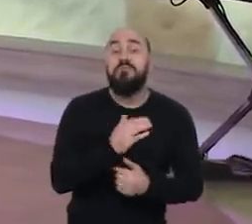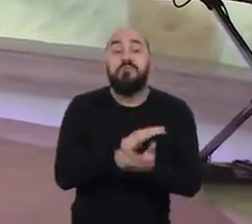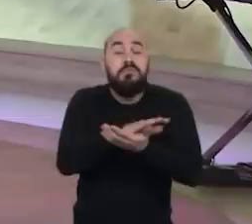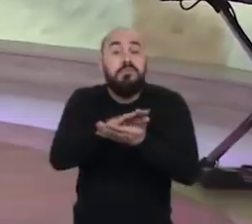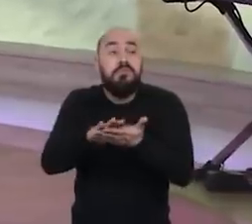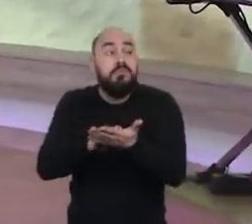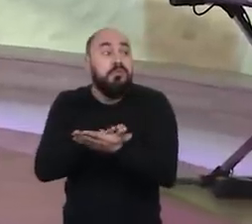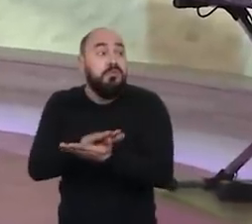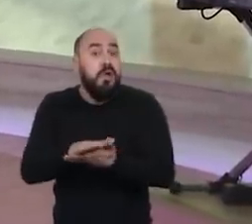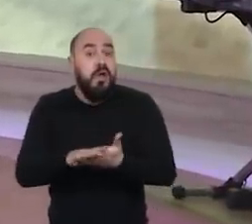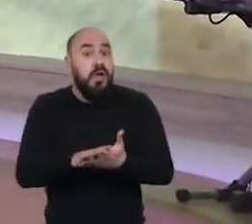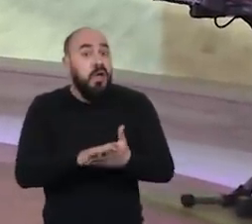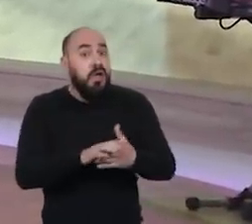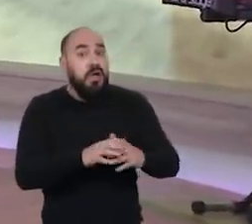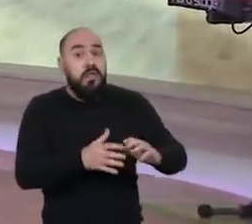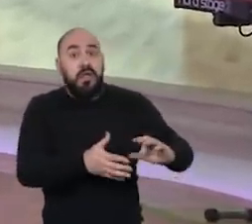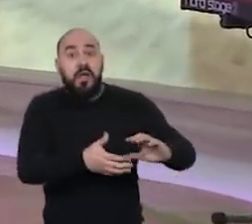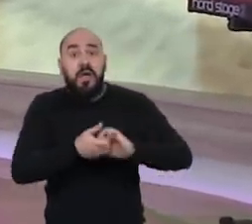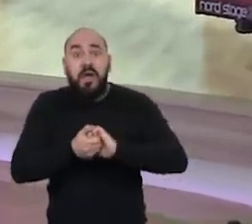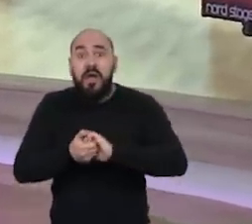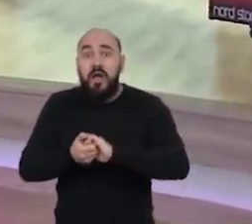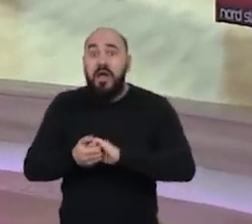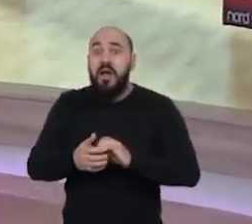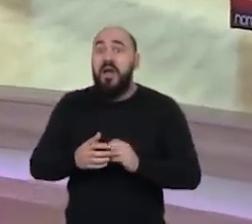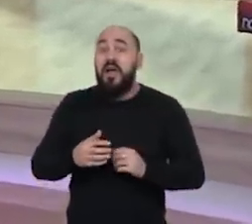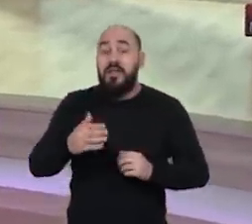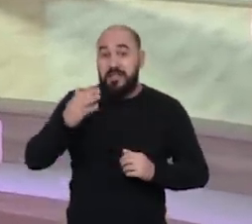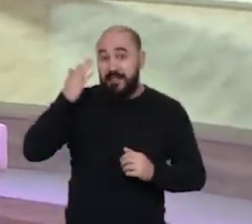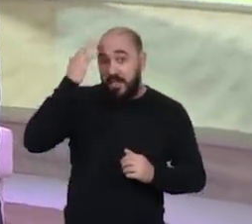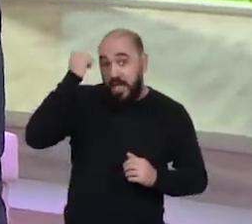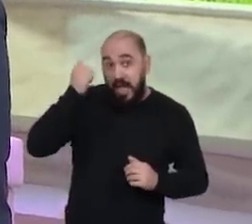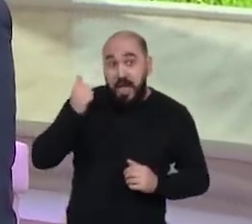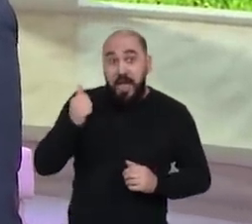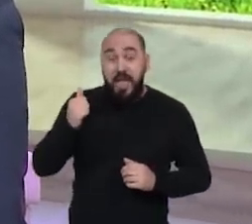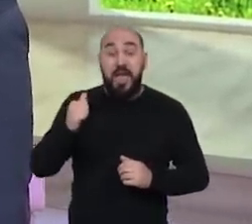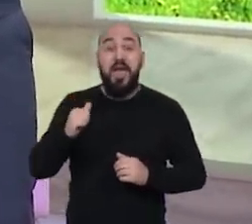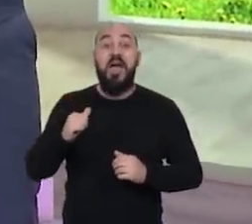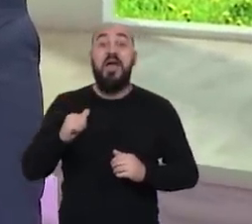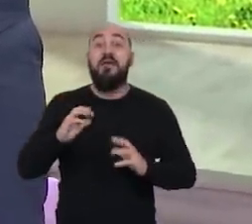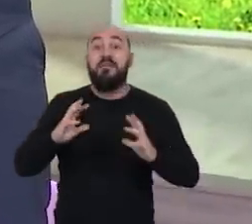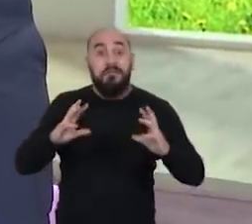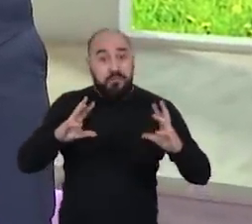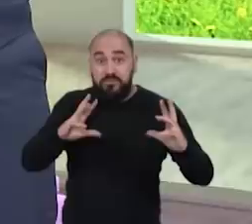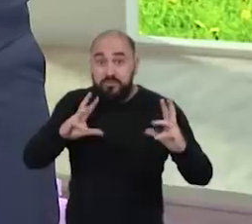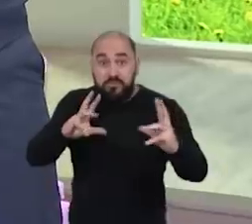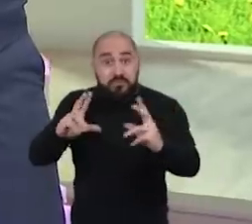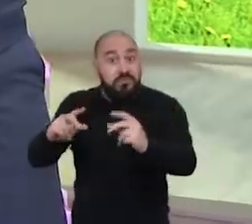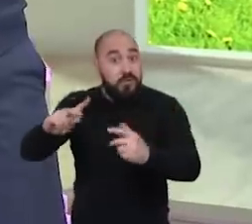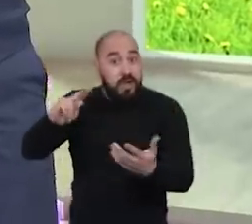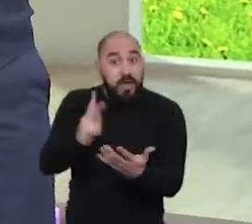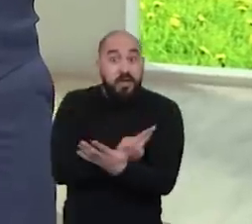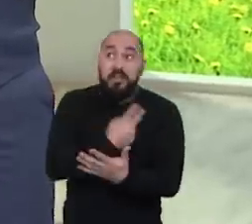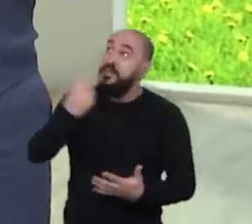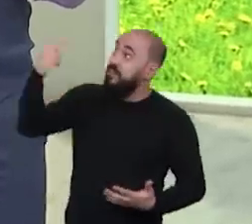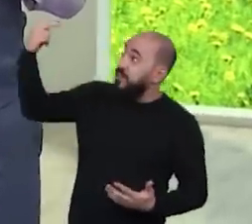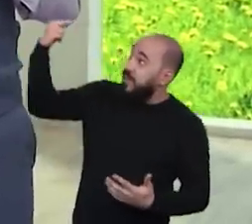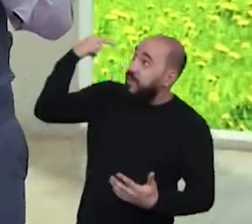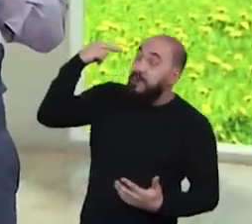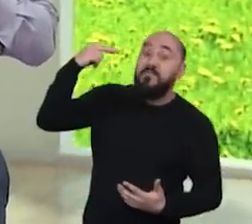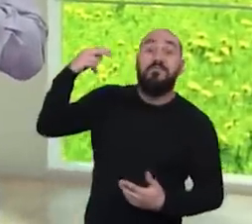mão, saiba, Deus tudo viu. Deus tudo